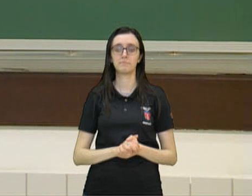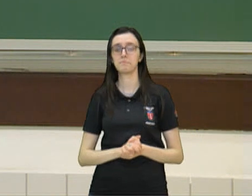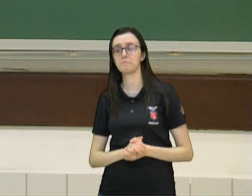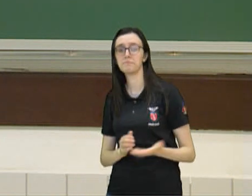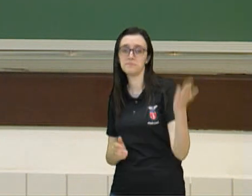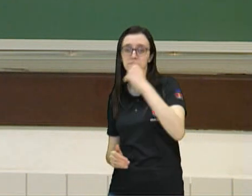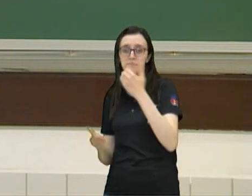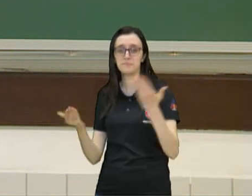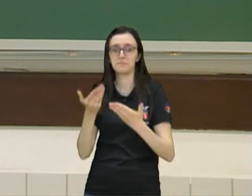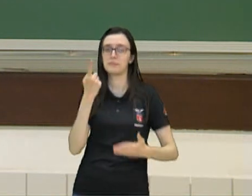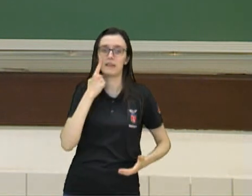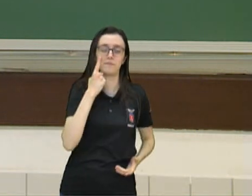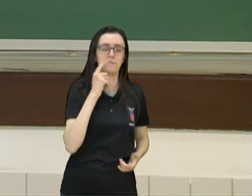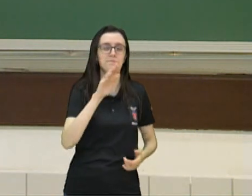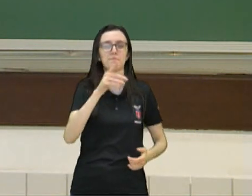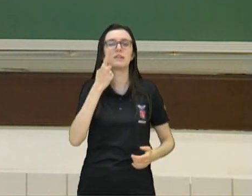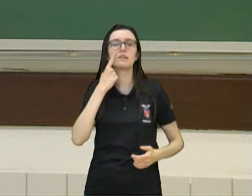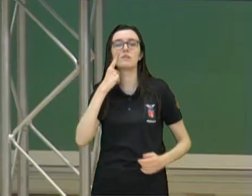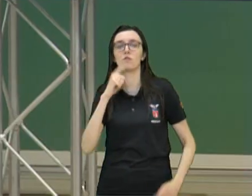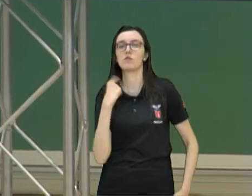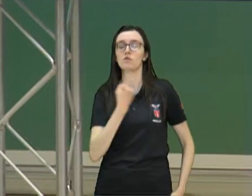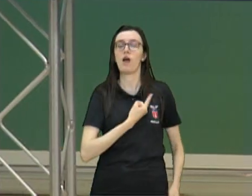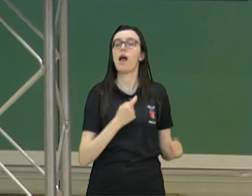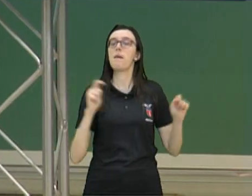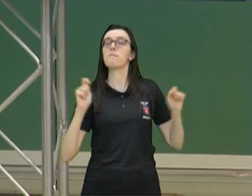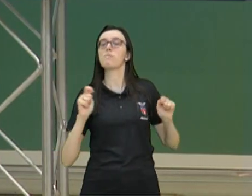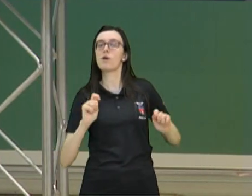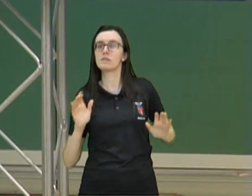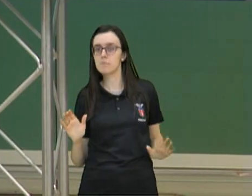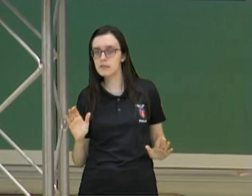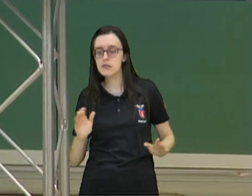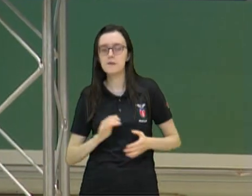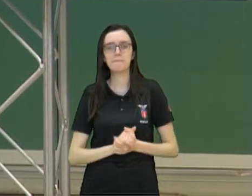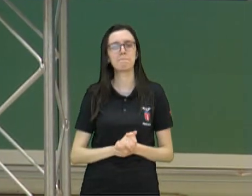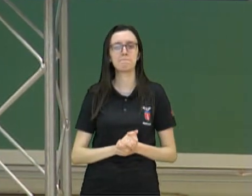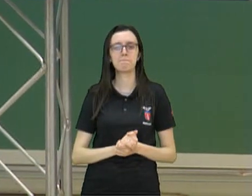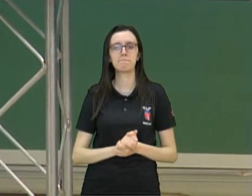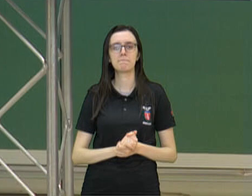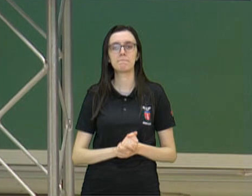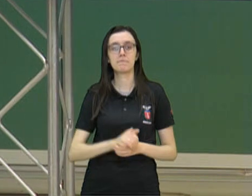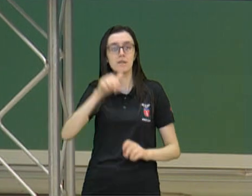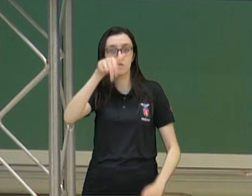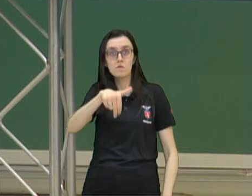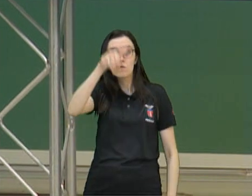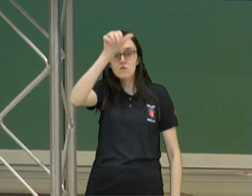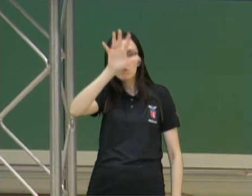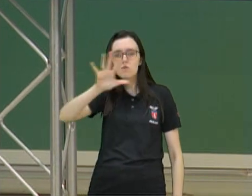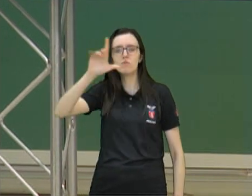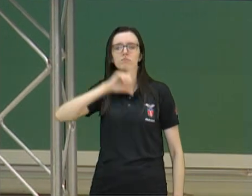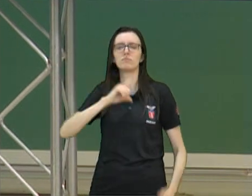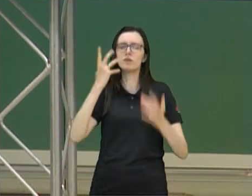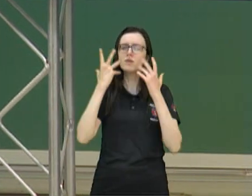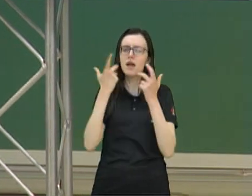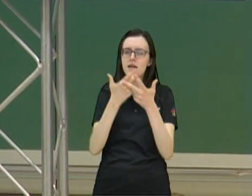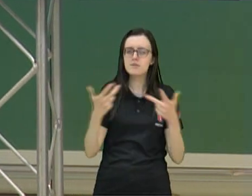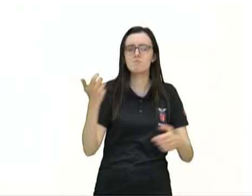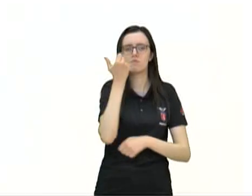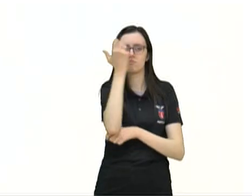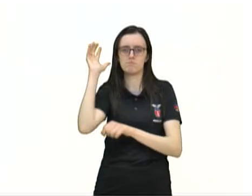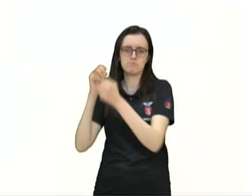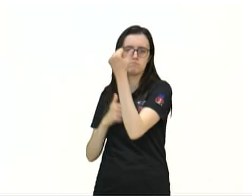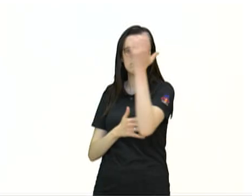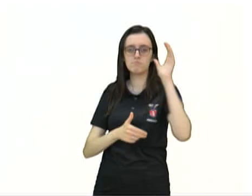Vamos então ver? Olha só as nossas possibilidades. O norte, ele vai me oferecer a fauna e a flora.